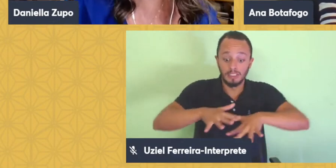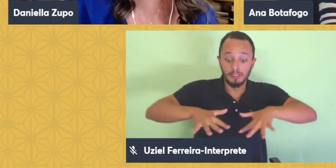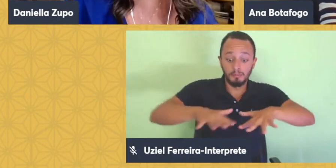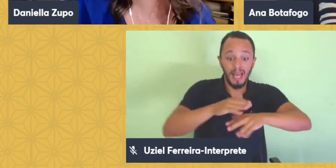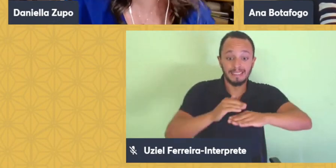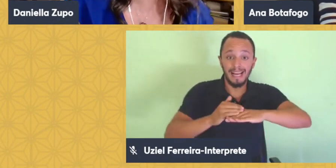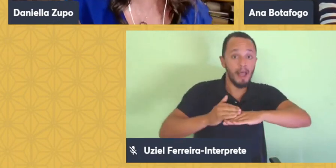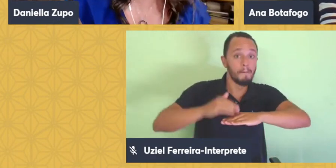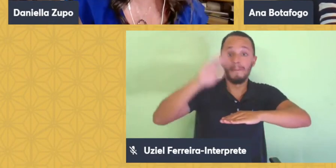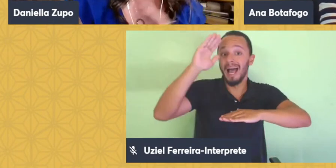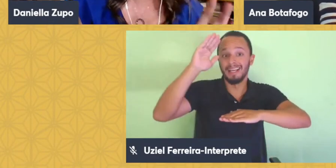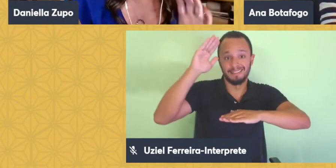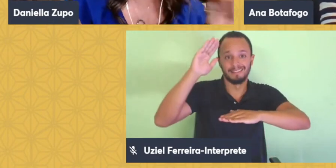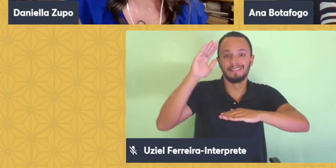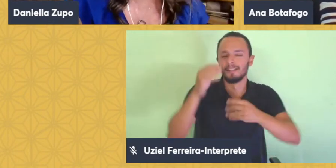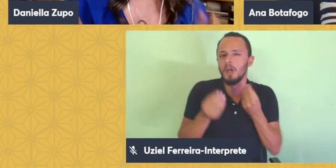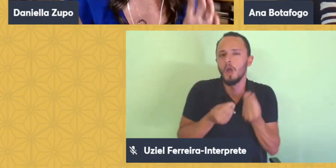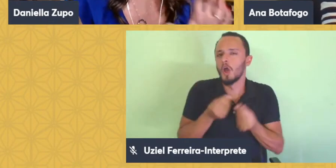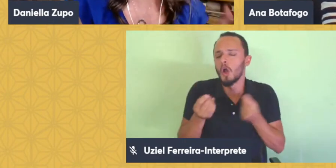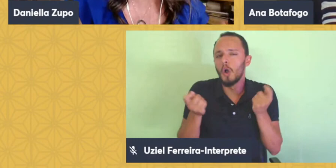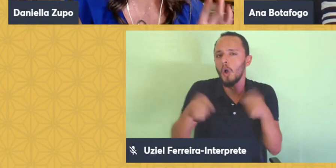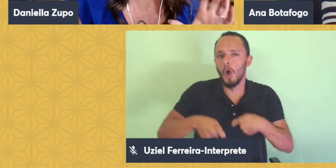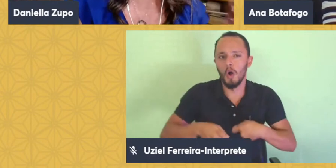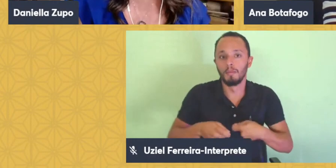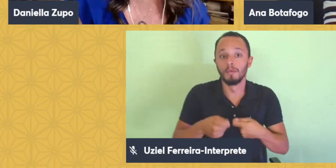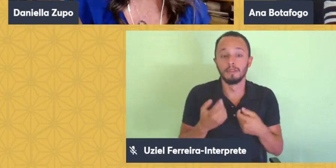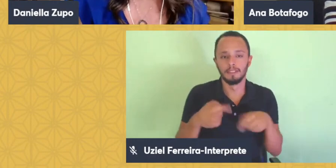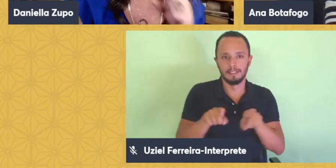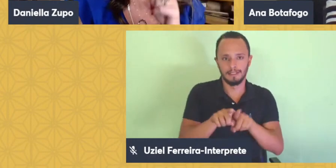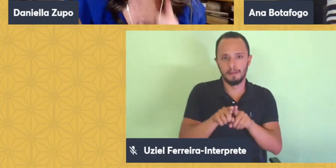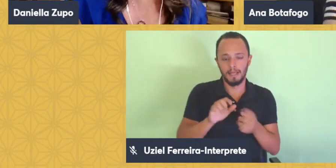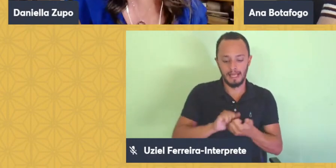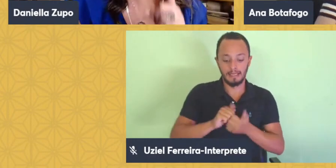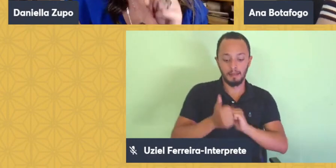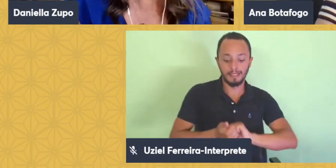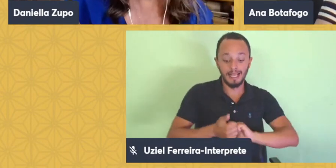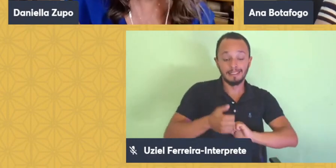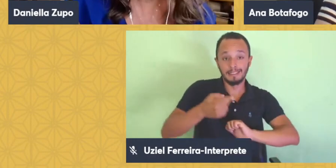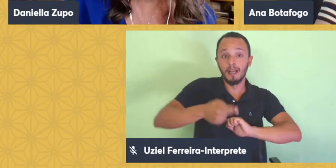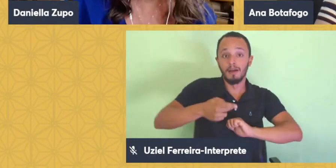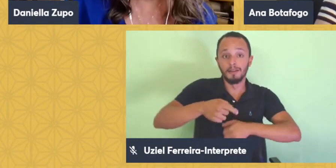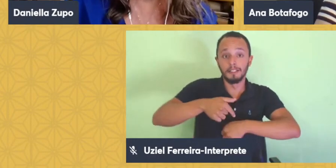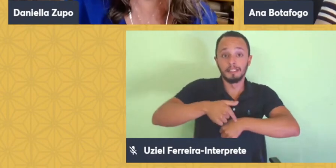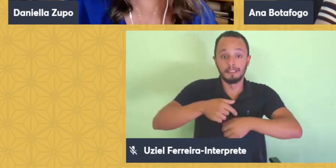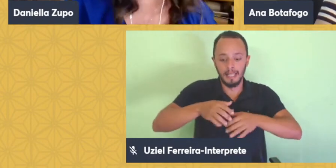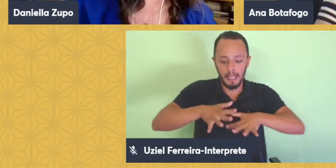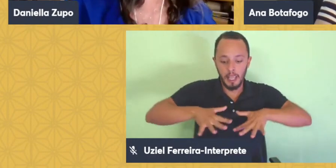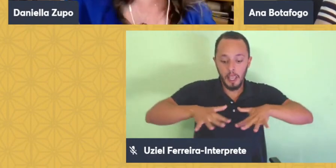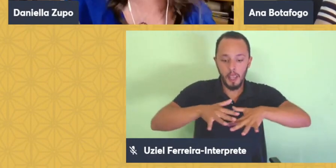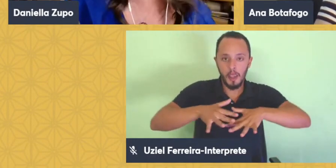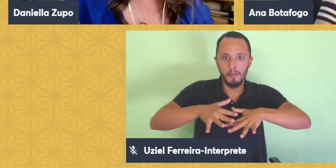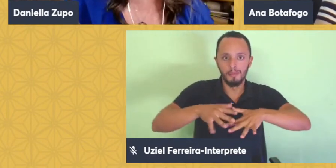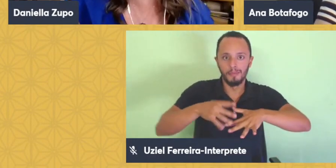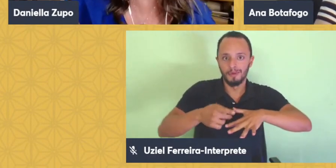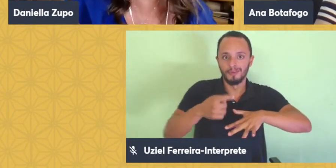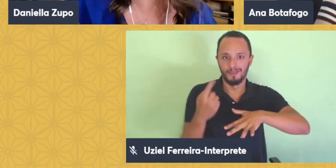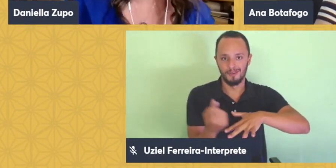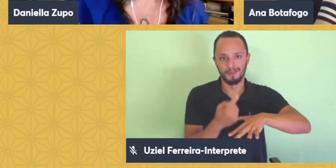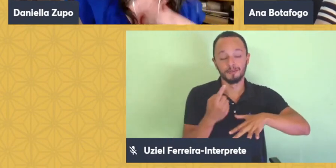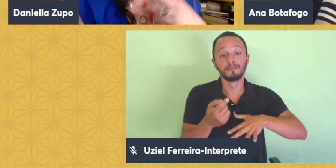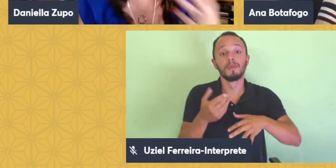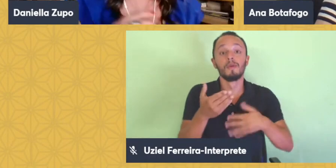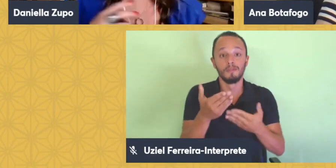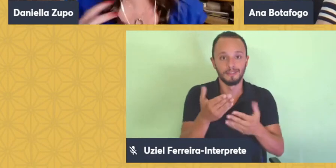gestos flexíveis podem nos ensinar sobre adaptação aos Novos Tempos eu já convido vocês a participarem aqui com a gente do nosso